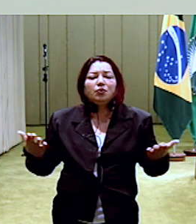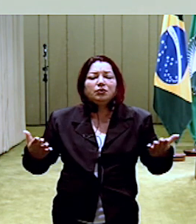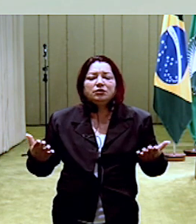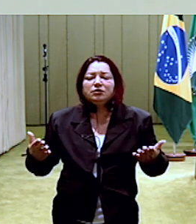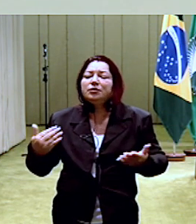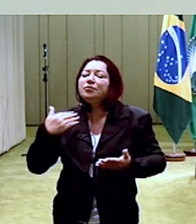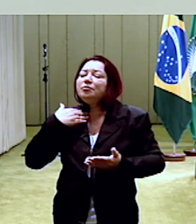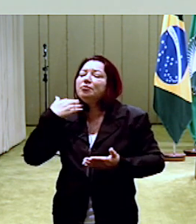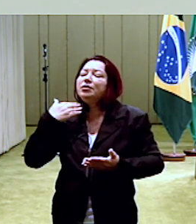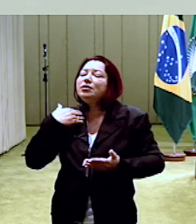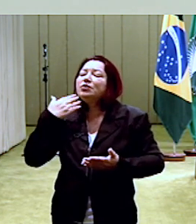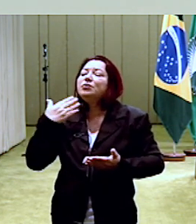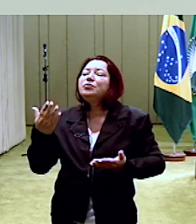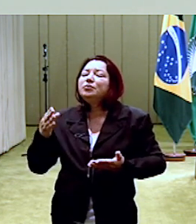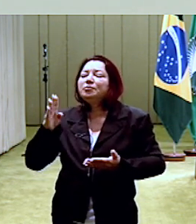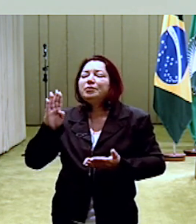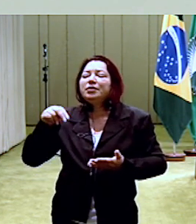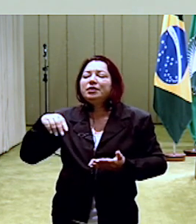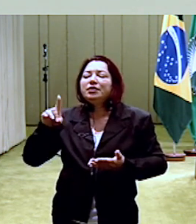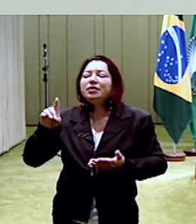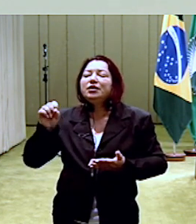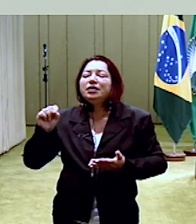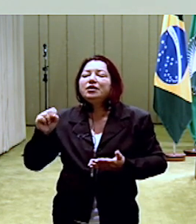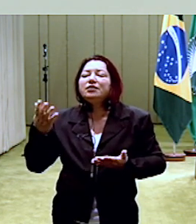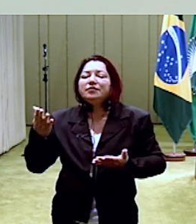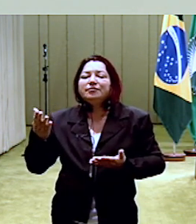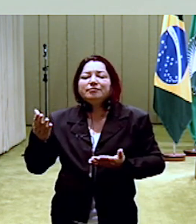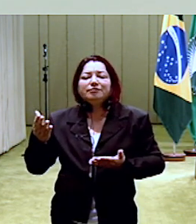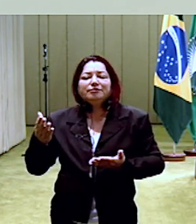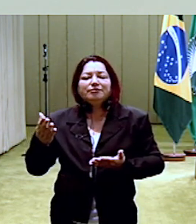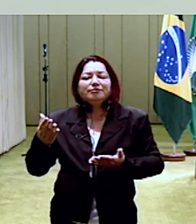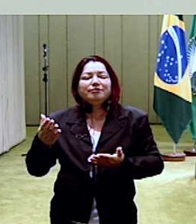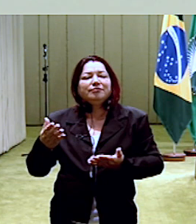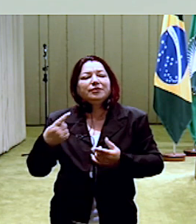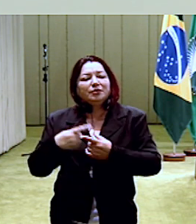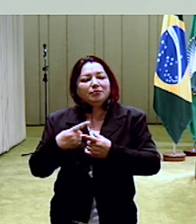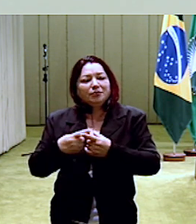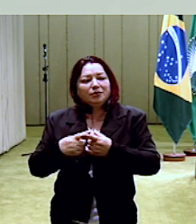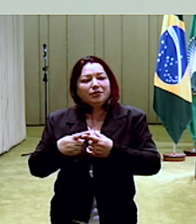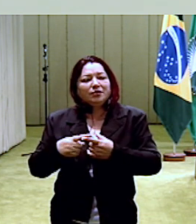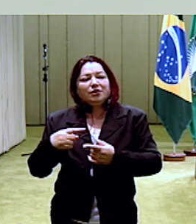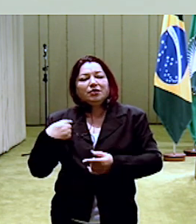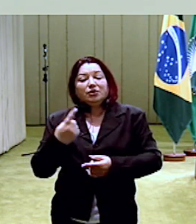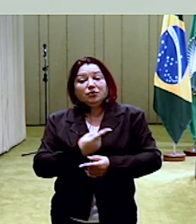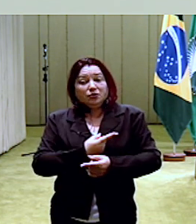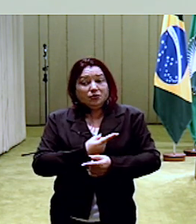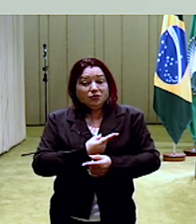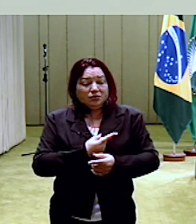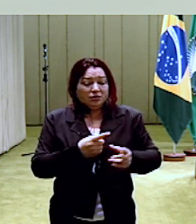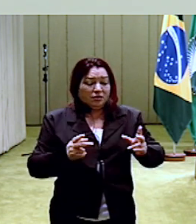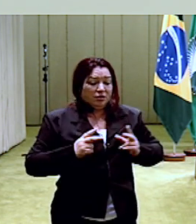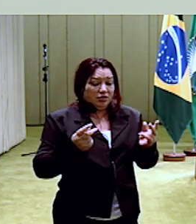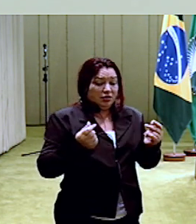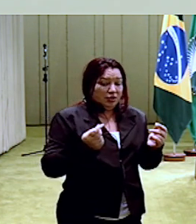dos bancos de desenvolvimento para financiar a descarbonização da economia. Eu concordo com ele, hoje o estoque de riqueza